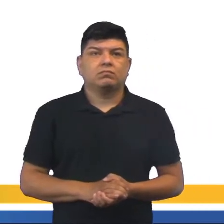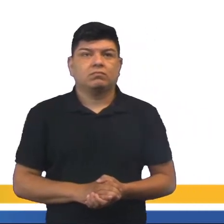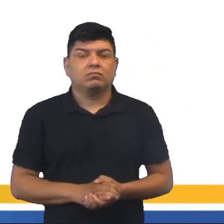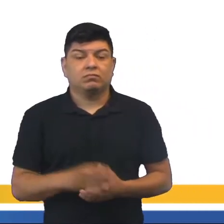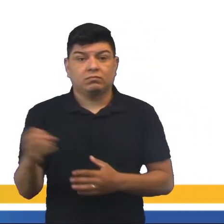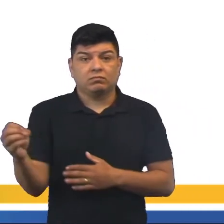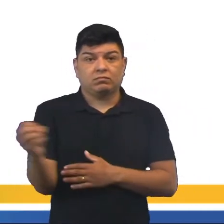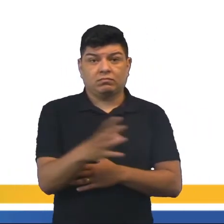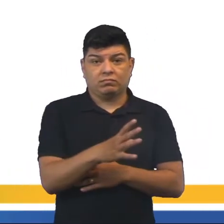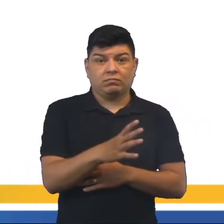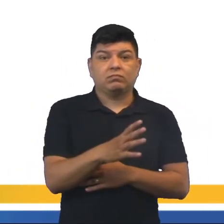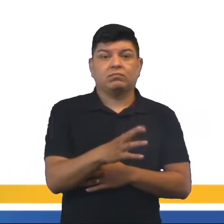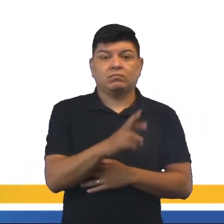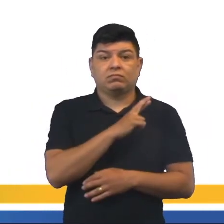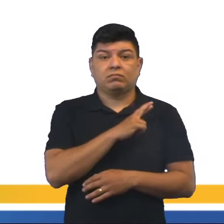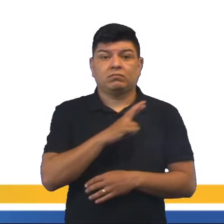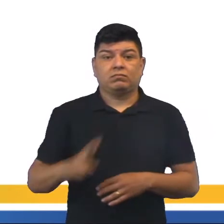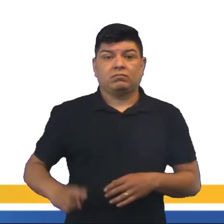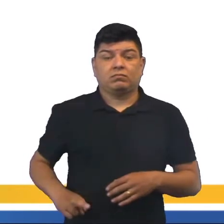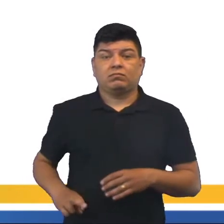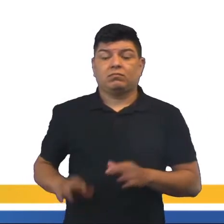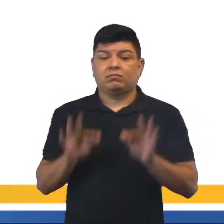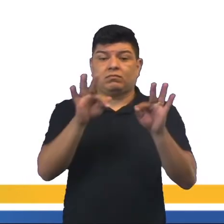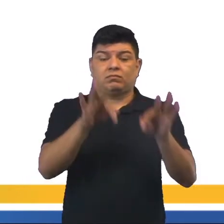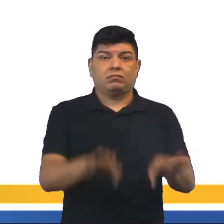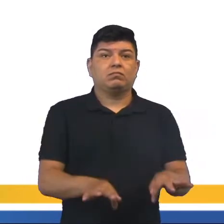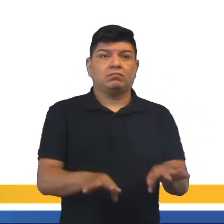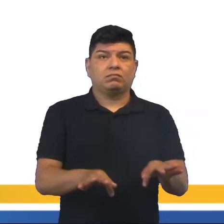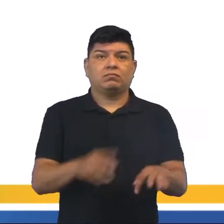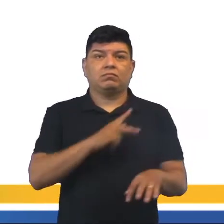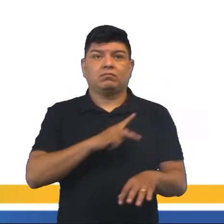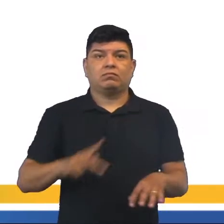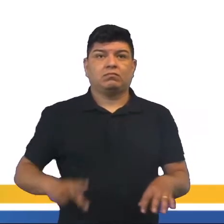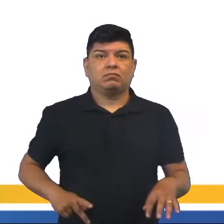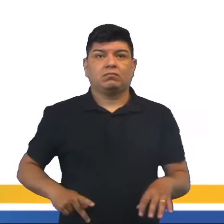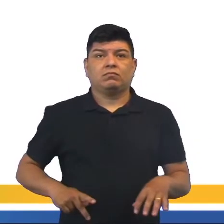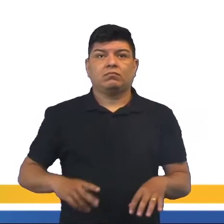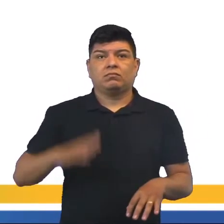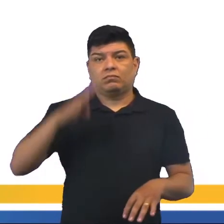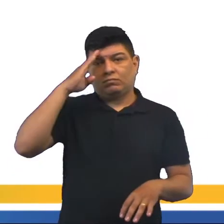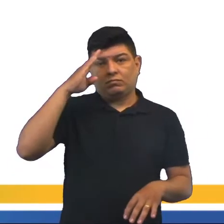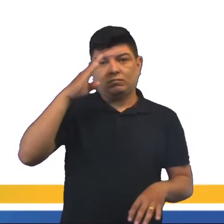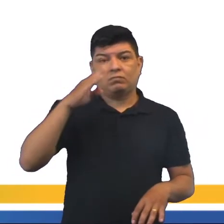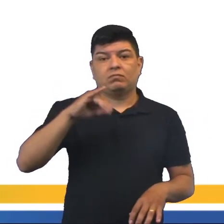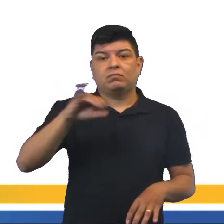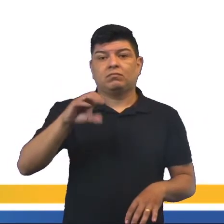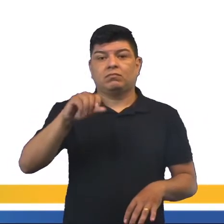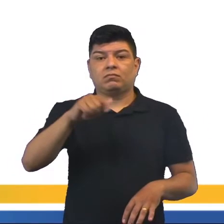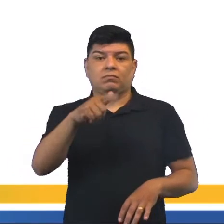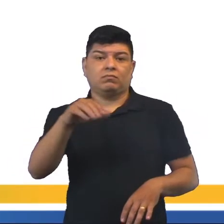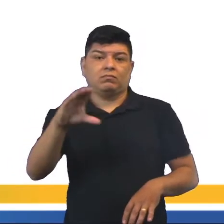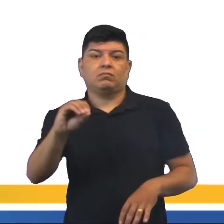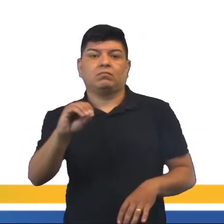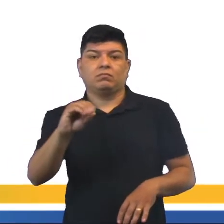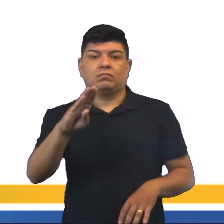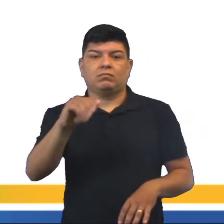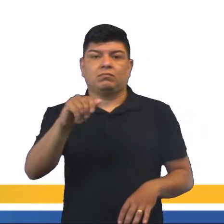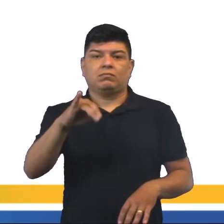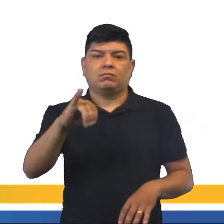A nova república inicia-se com o fim do mandato do presidente general João Batista de Oliveira